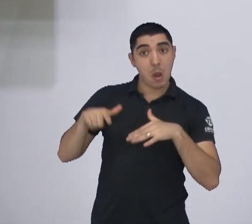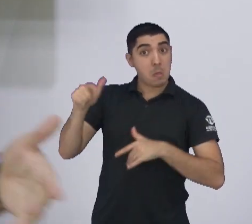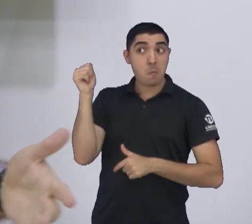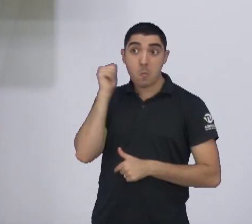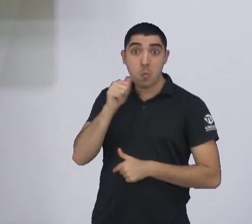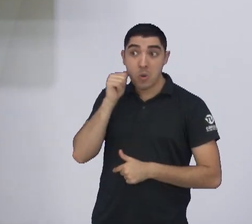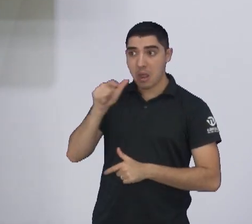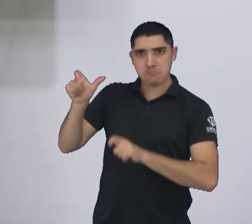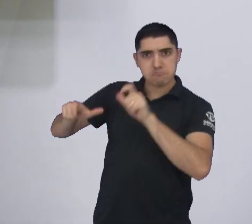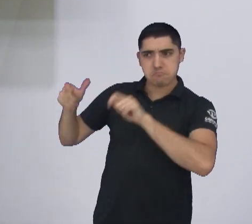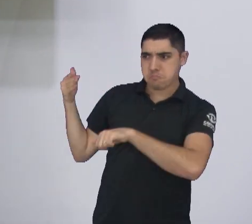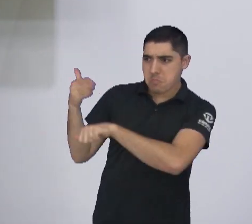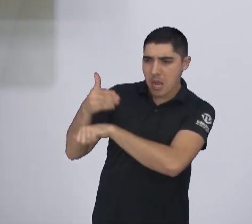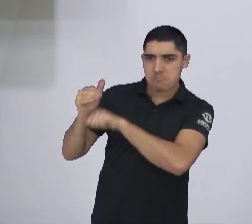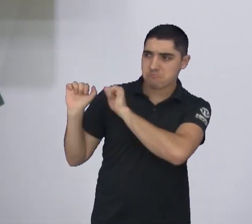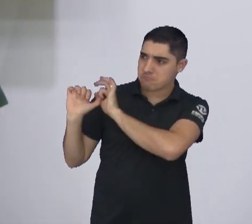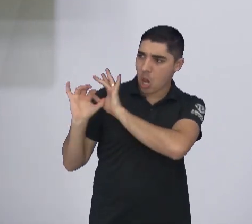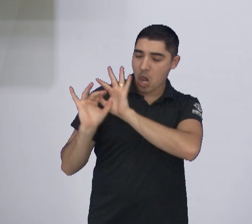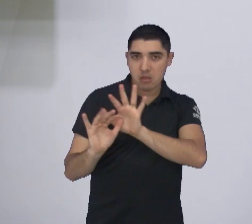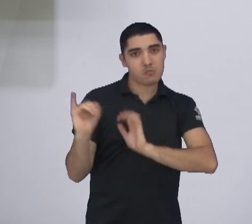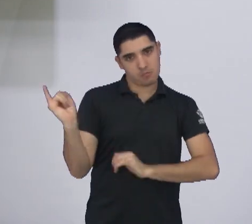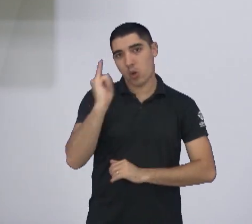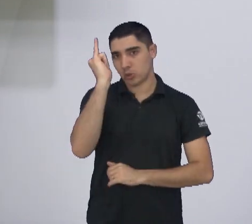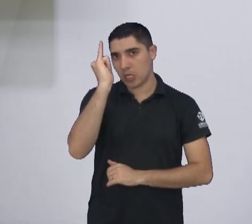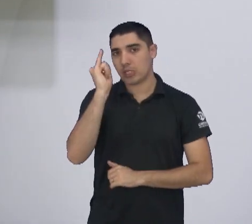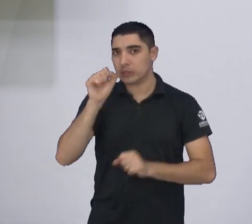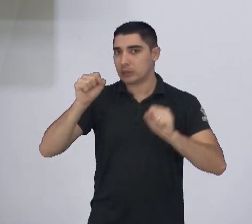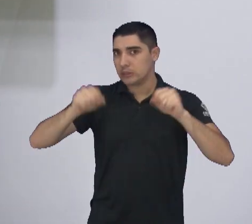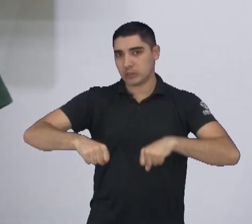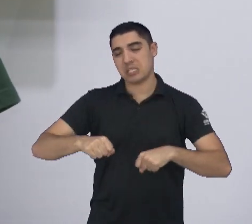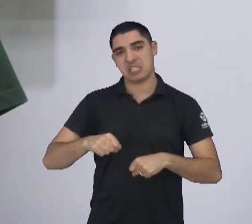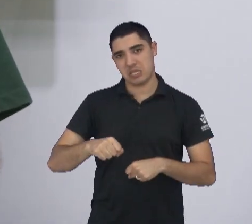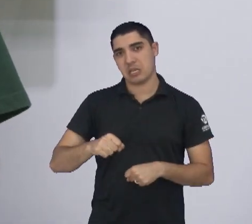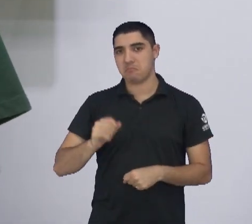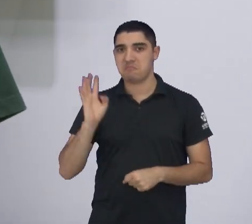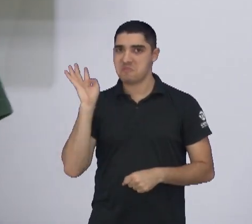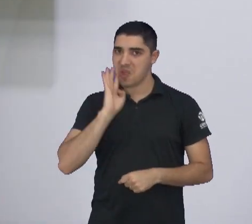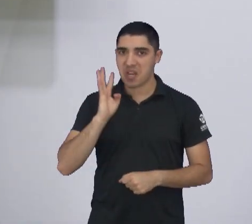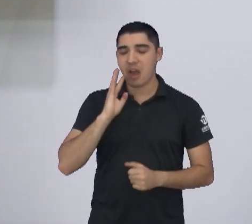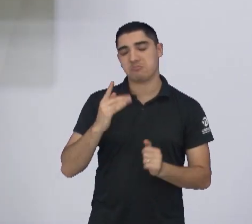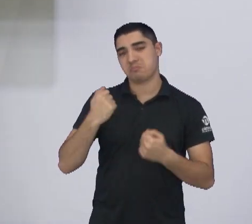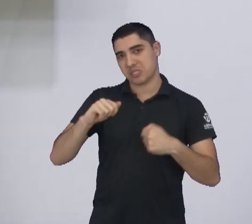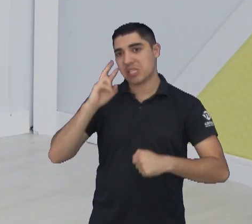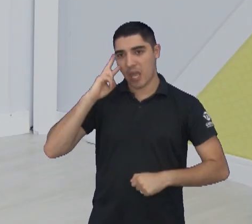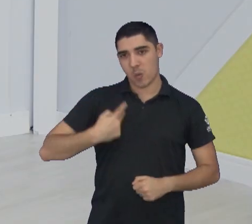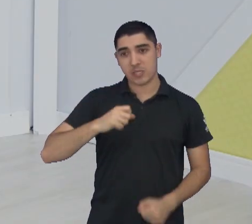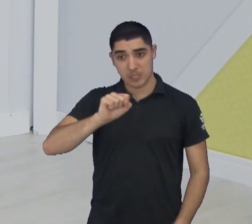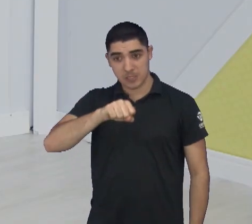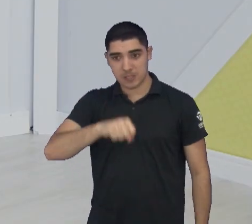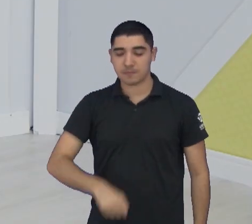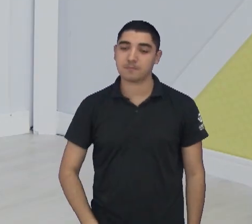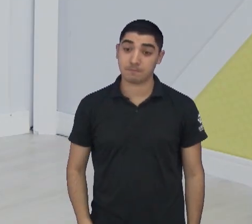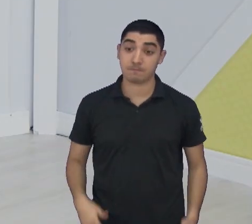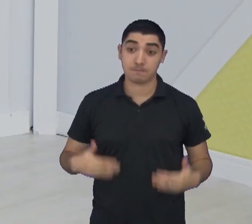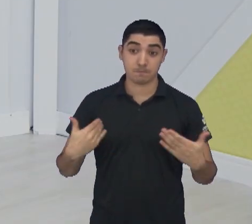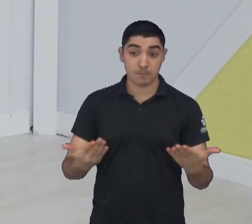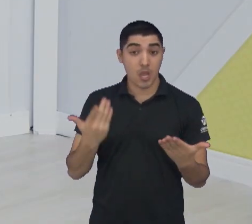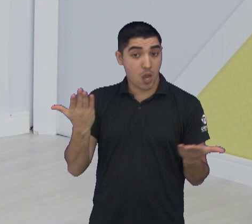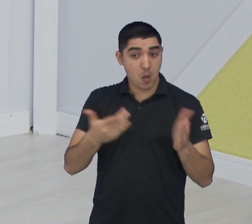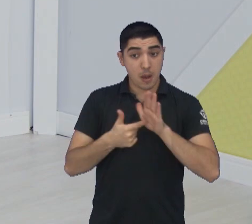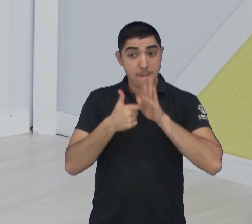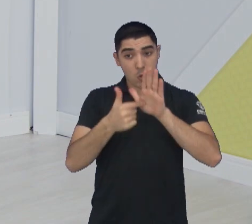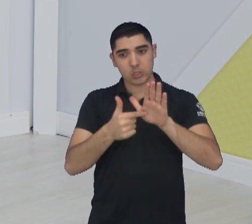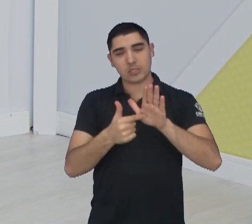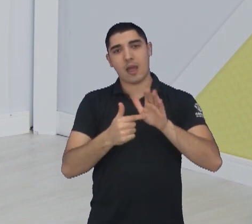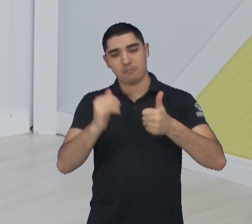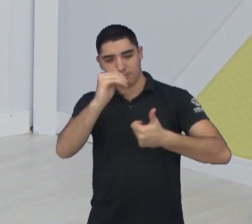participando e pontuando também para São José dos Campos é uma coisa muito importante, um recorte bem legal a ser destacado. Sem dúvida alguma. Matheus, coloca para a gente a classificação geral,